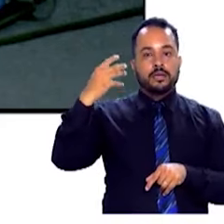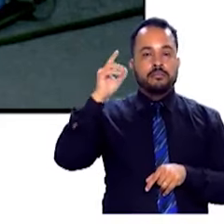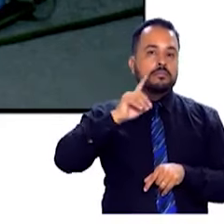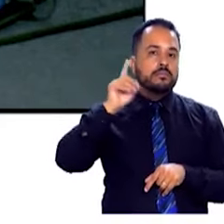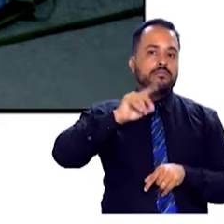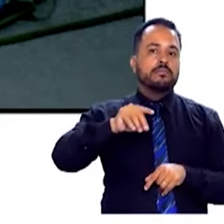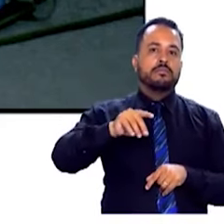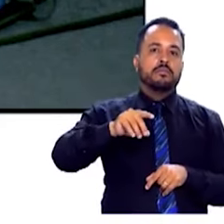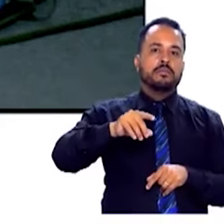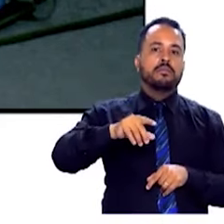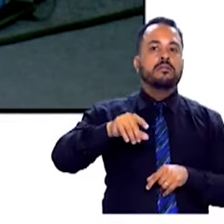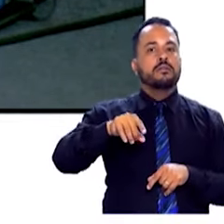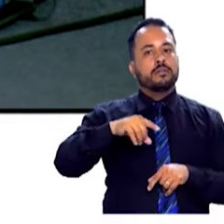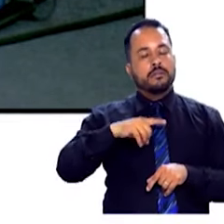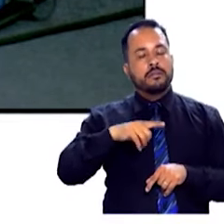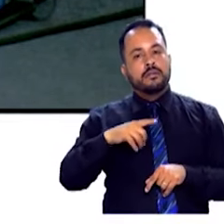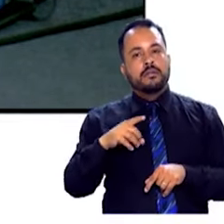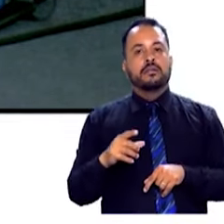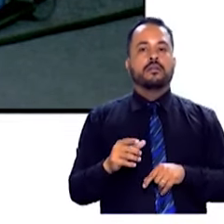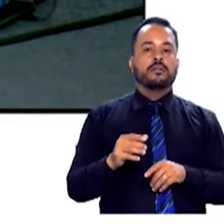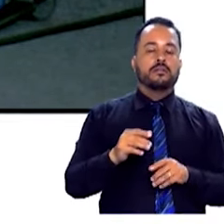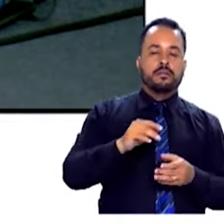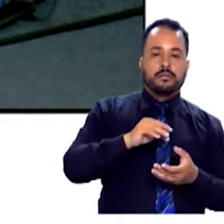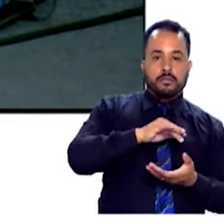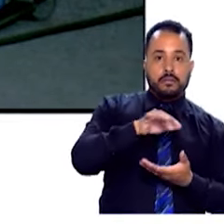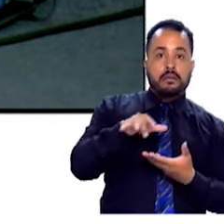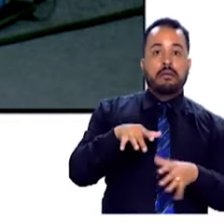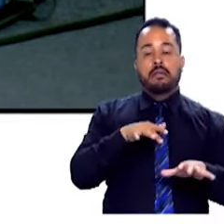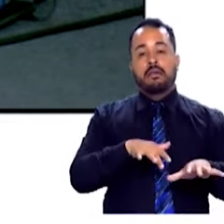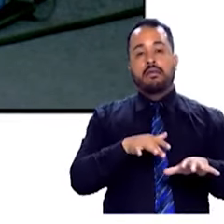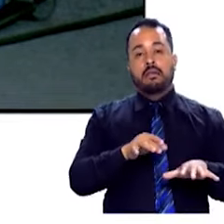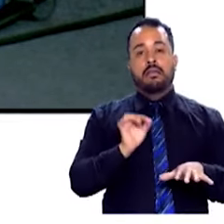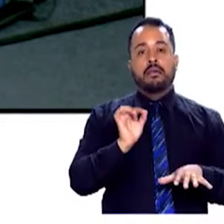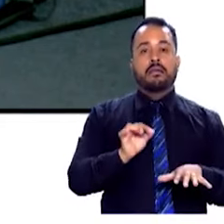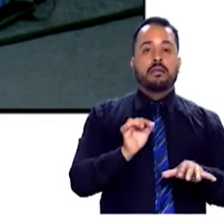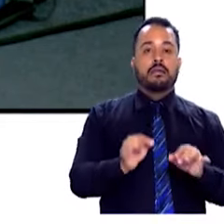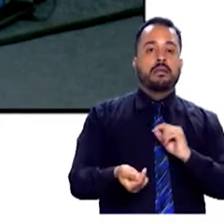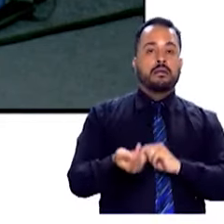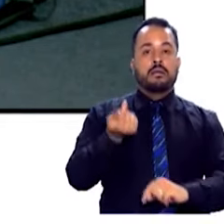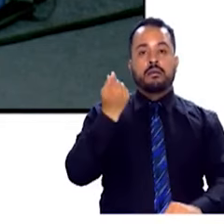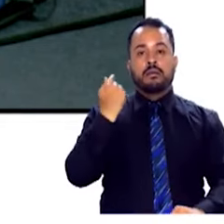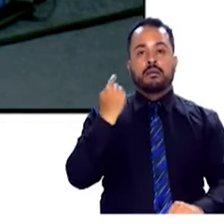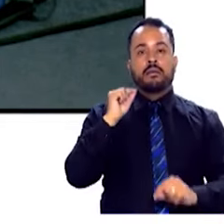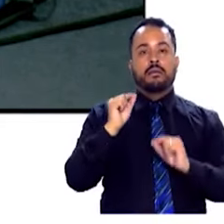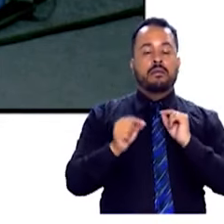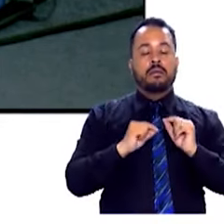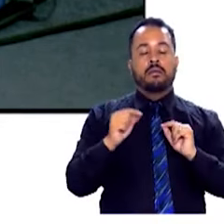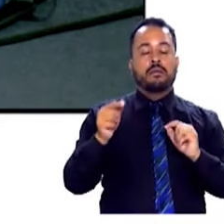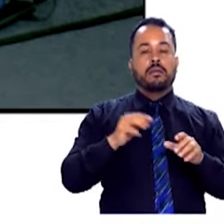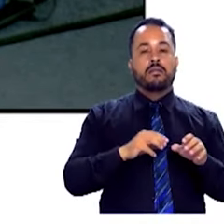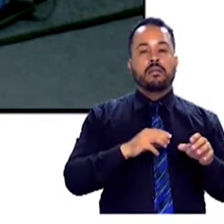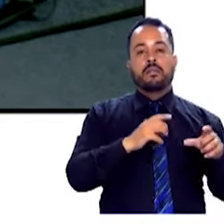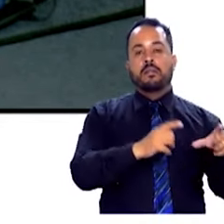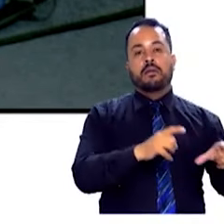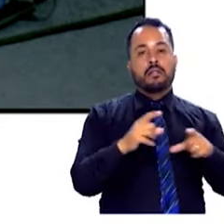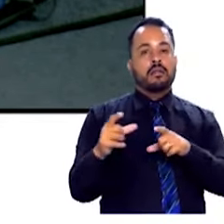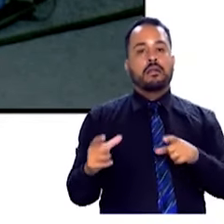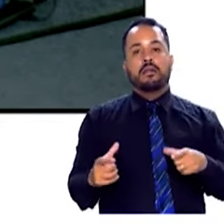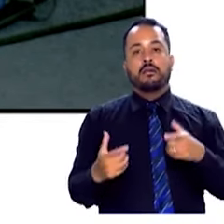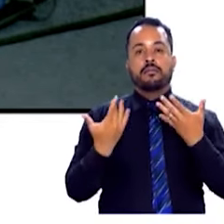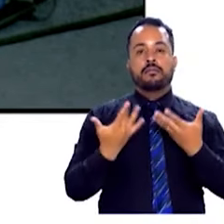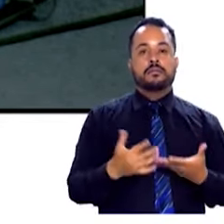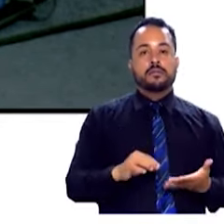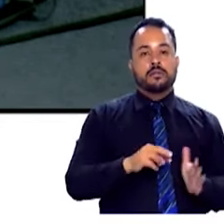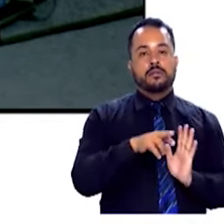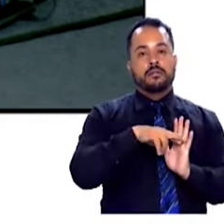em particular Ah o que se quer dizer pro precedente não é exatamente o que se quer dizer pro precedente em outros lugares Então para que você tenha uma noção da função da